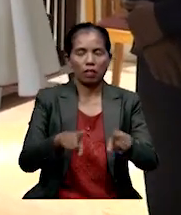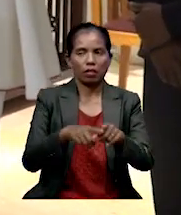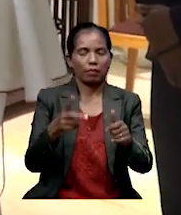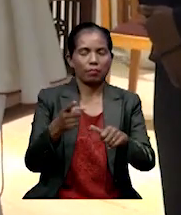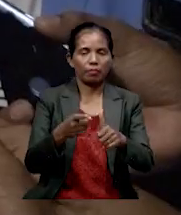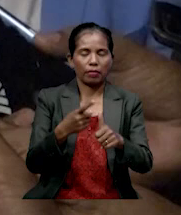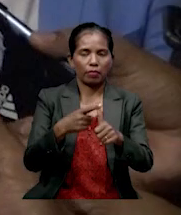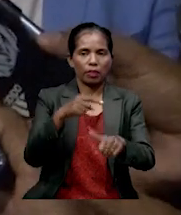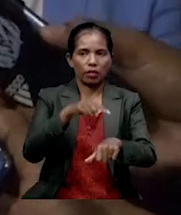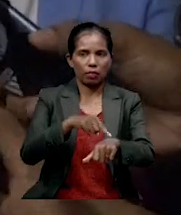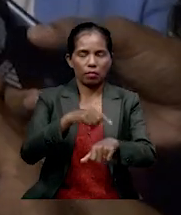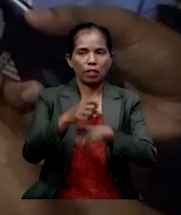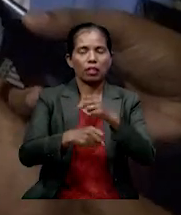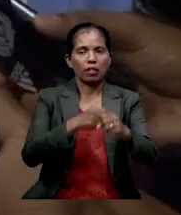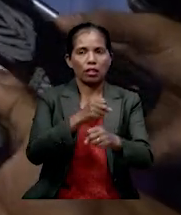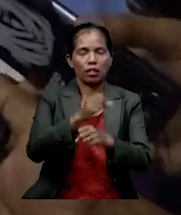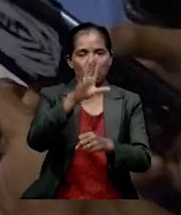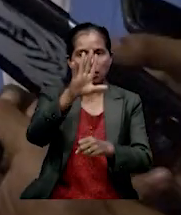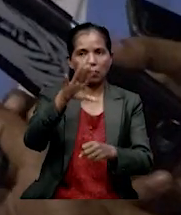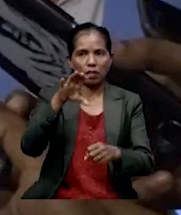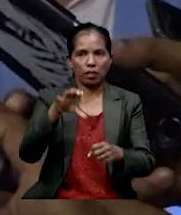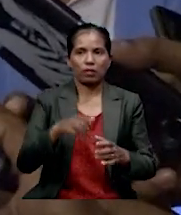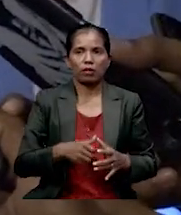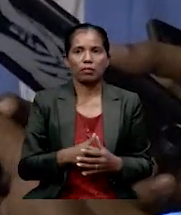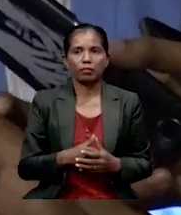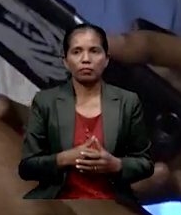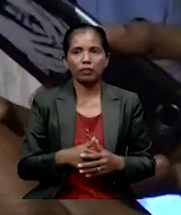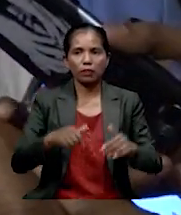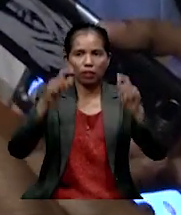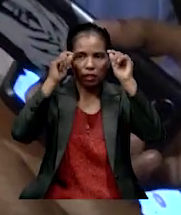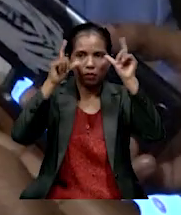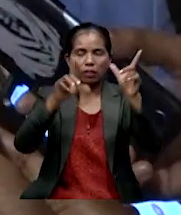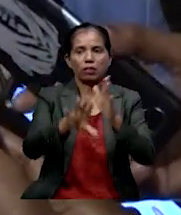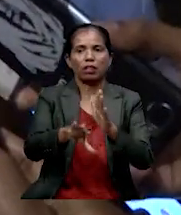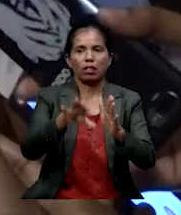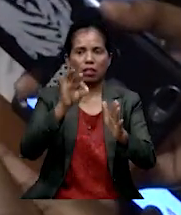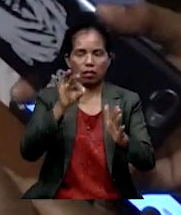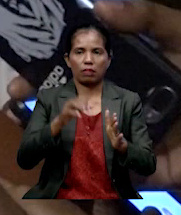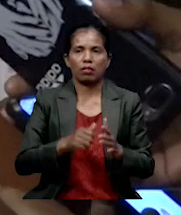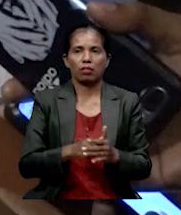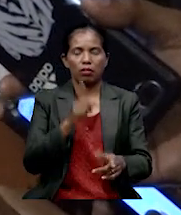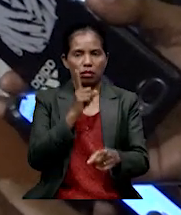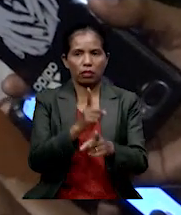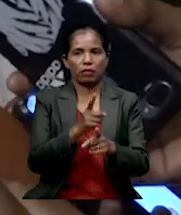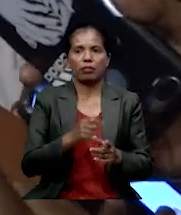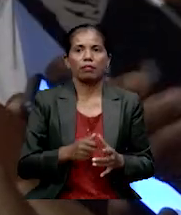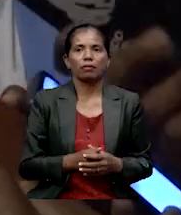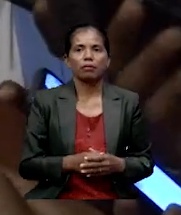né, Yatina Atos Lima Nialaran, que Timor-Leste é tão cardeal, claro.